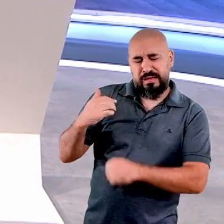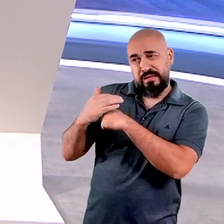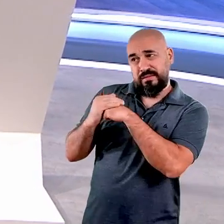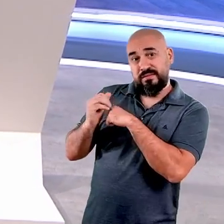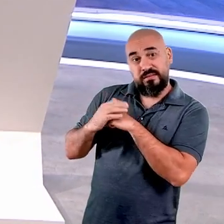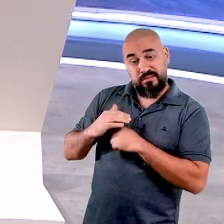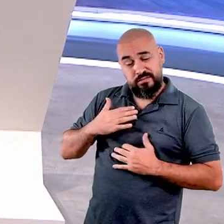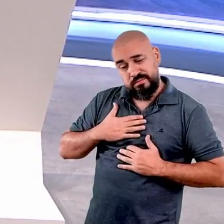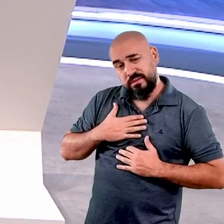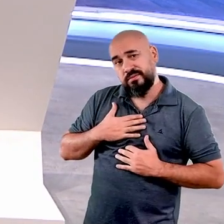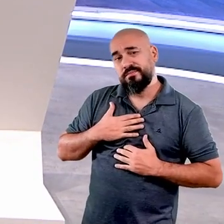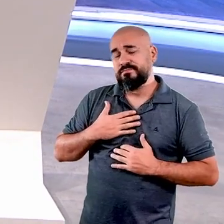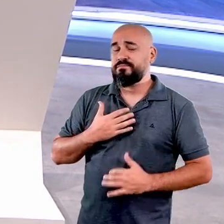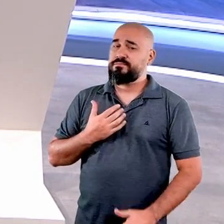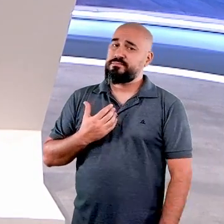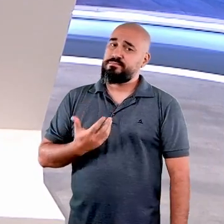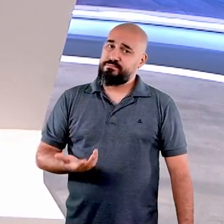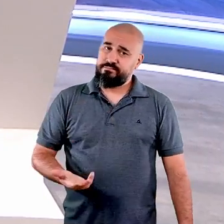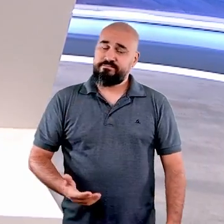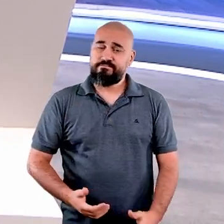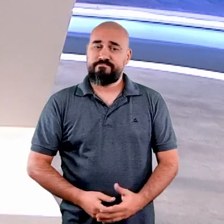A morte é uma tragédia.